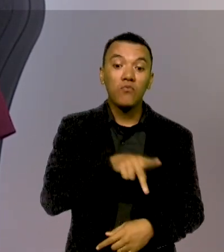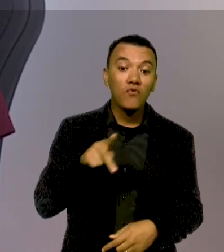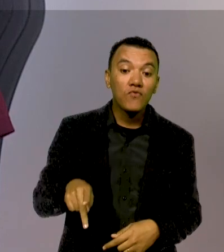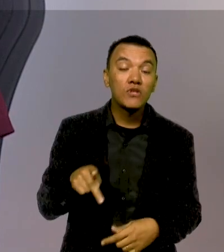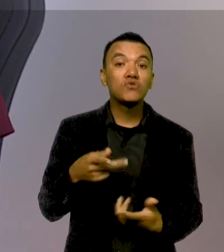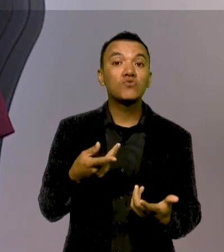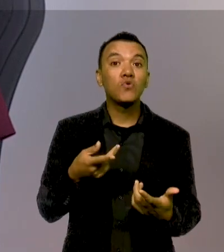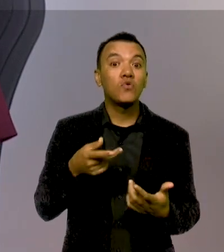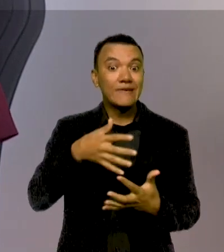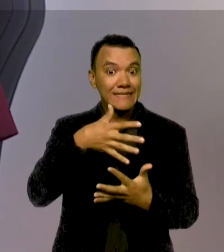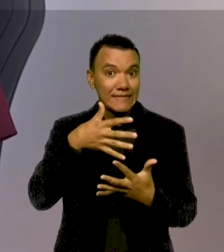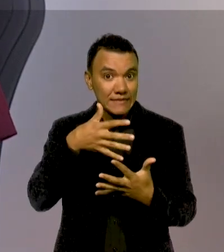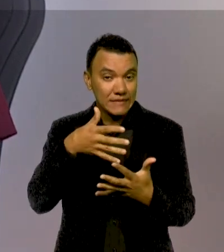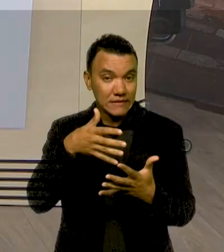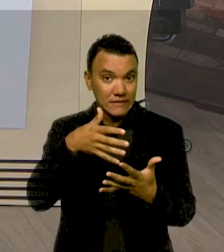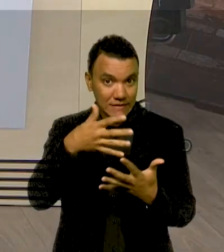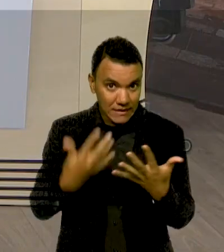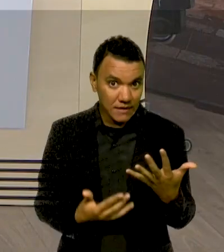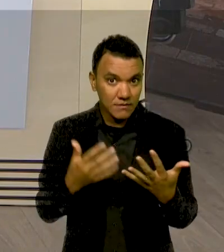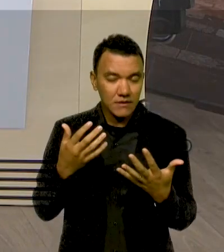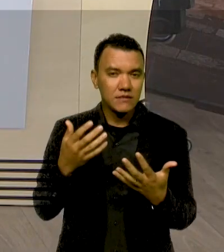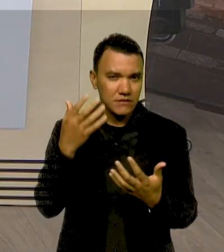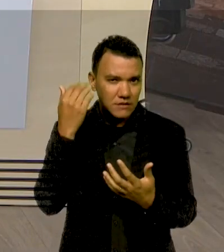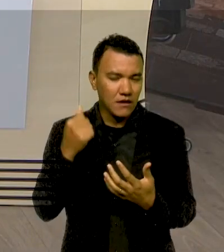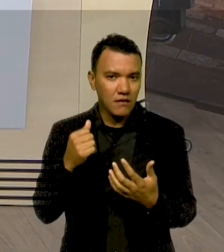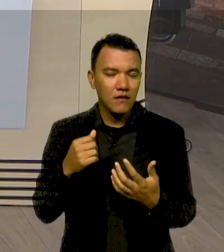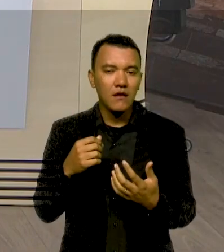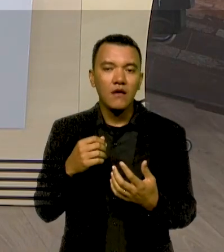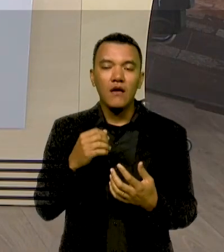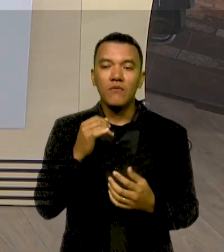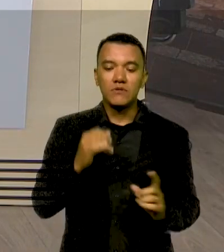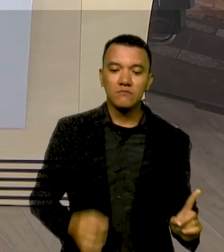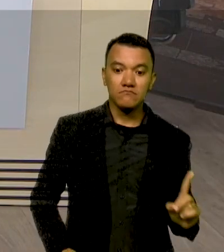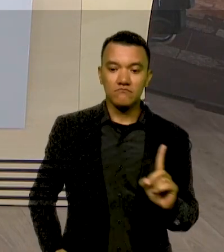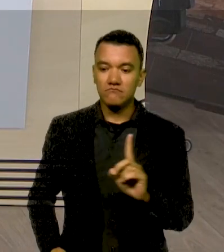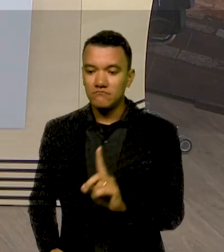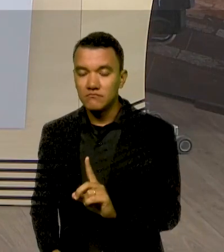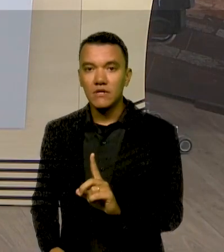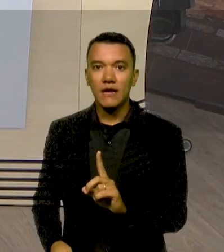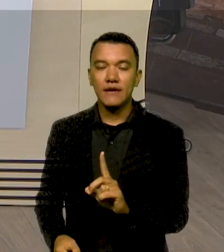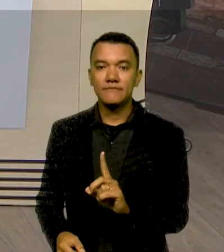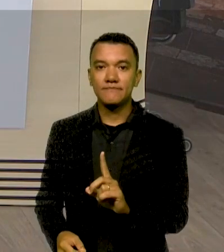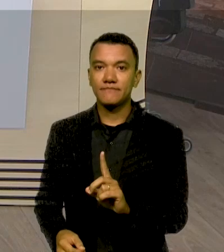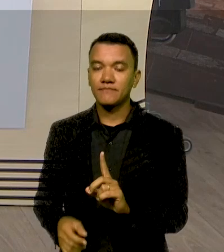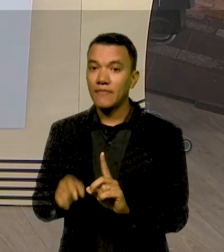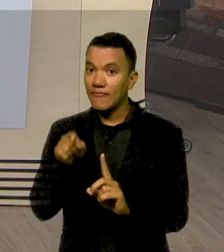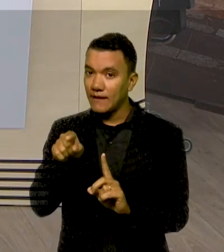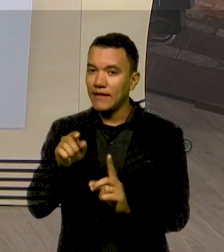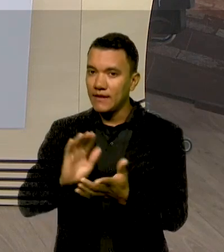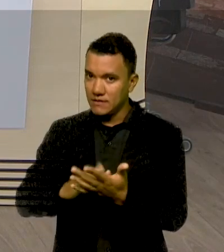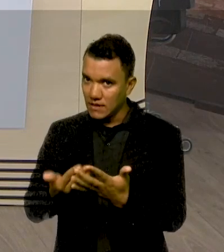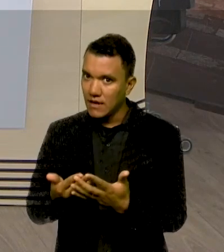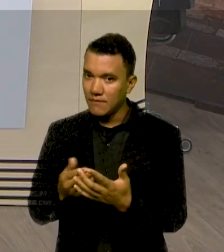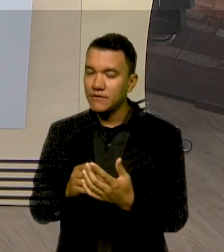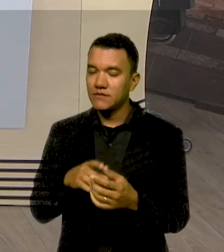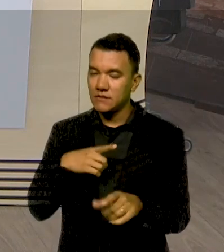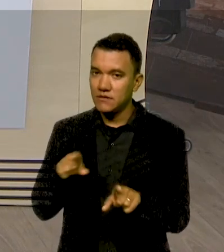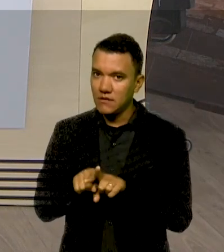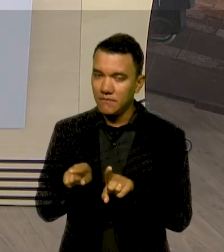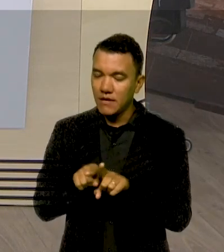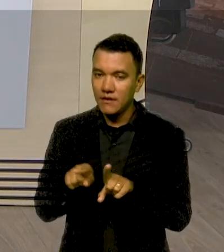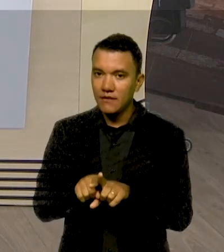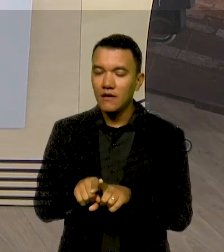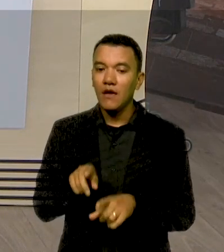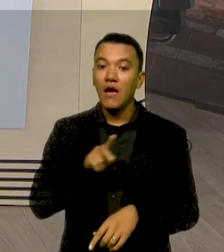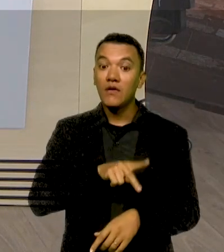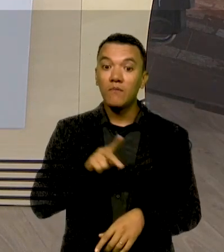numa sala de aula, mesmo uma sala de inclusão, com a presença do intérprete de Libras, e o professor ele